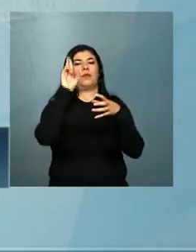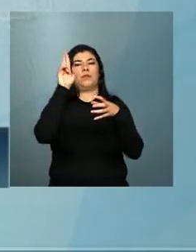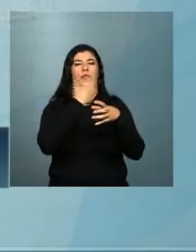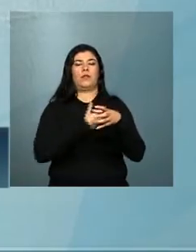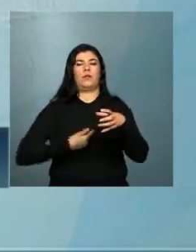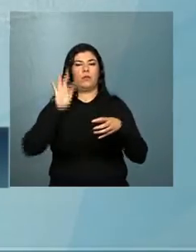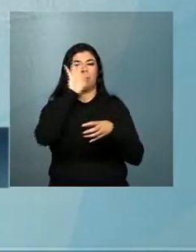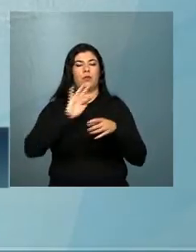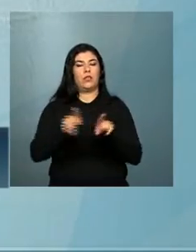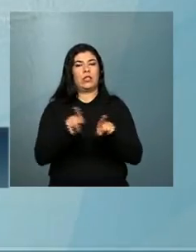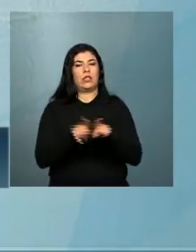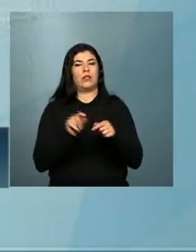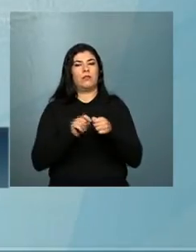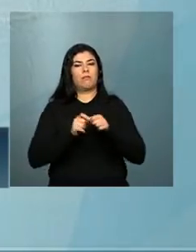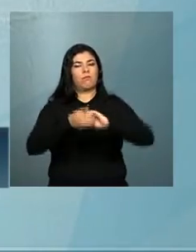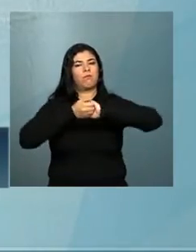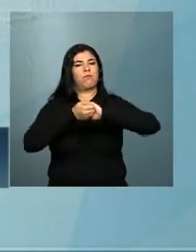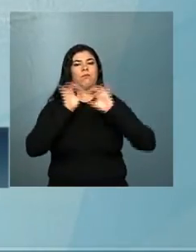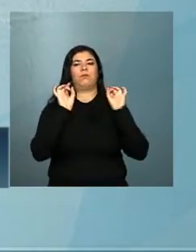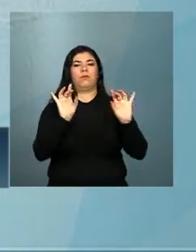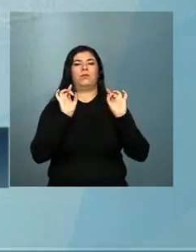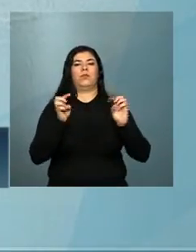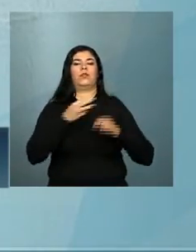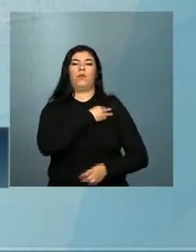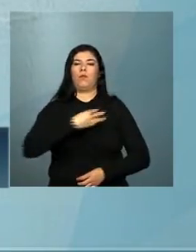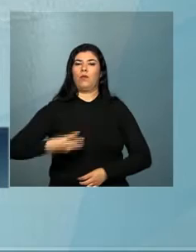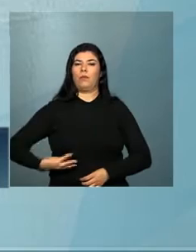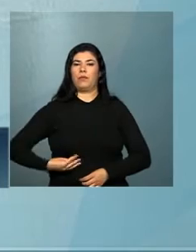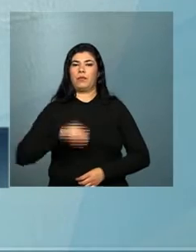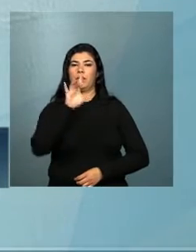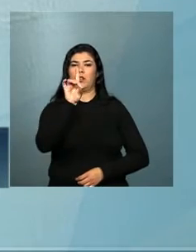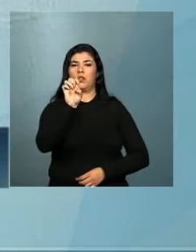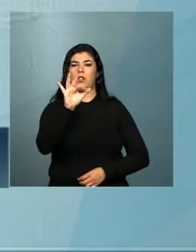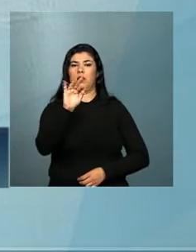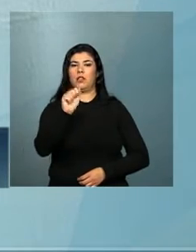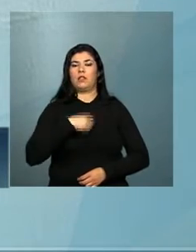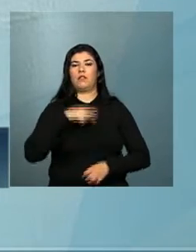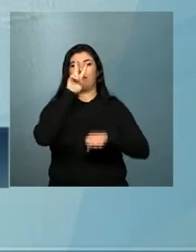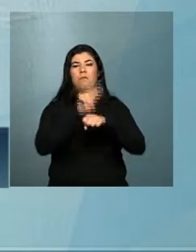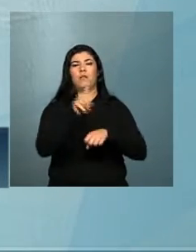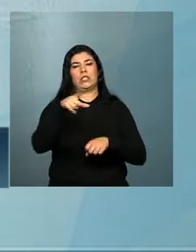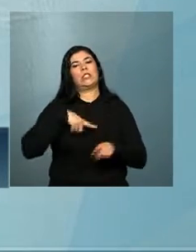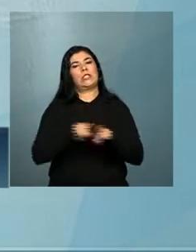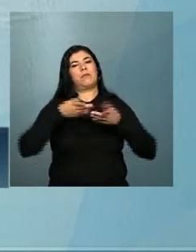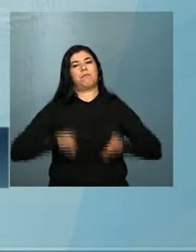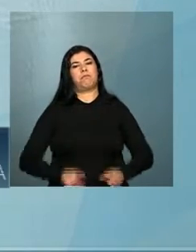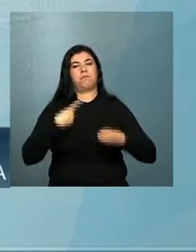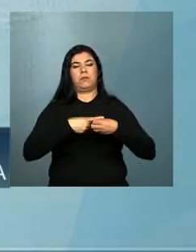presente, e o faço saudando o ministro da Defesa, esse queridíssimo baiano, Jacques Wagner.